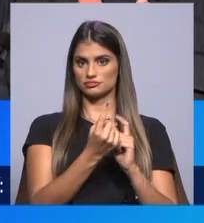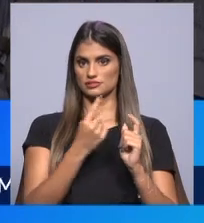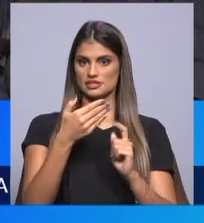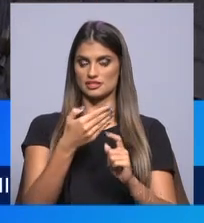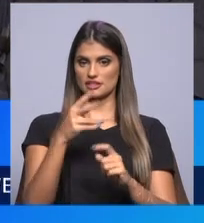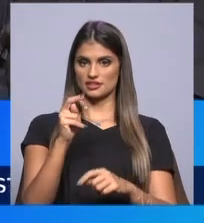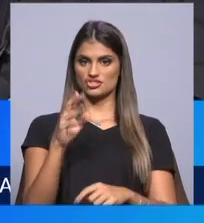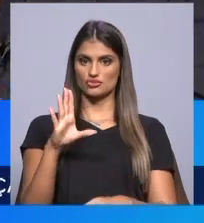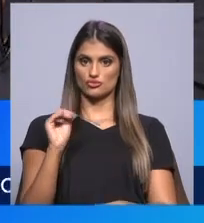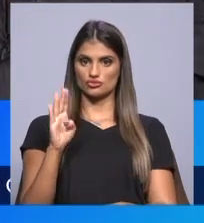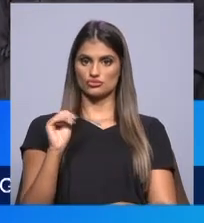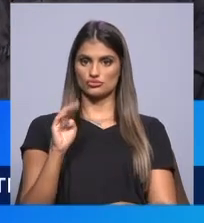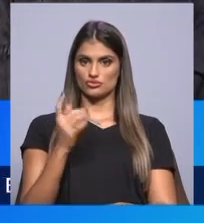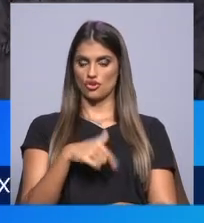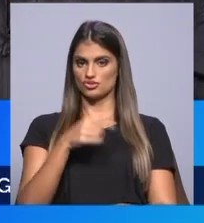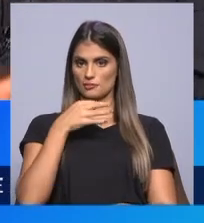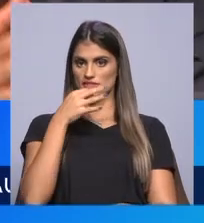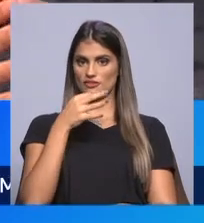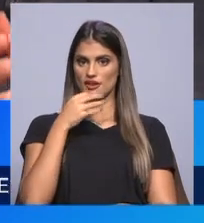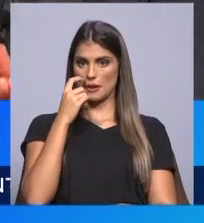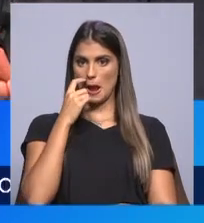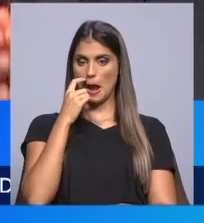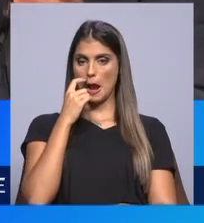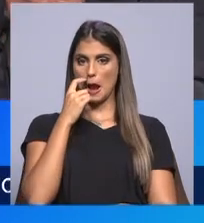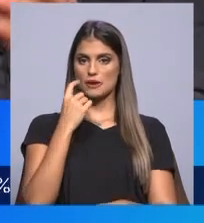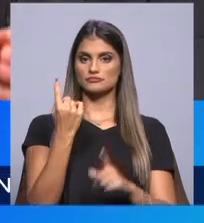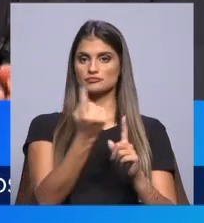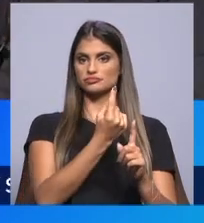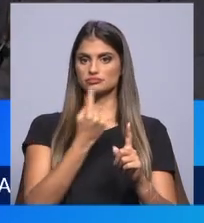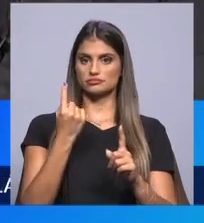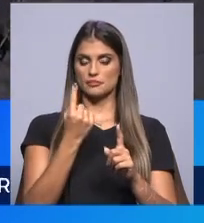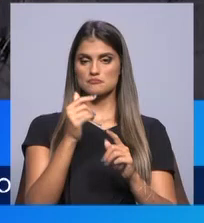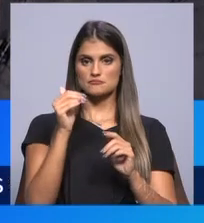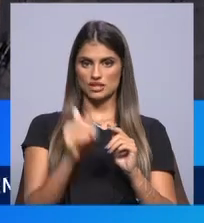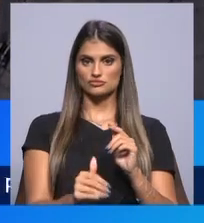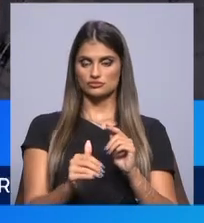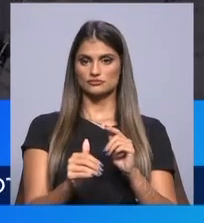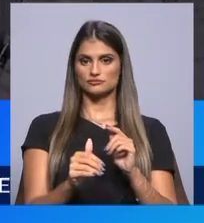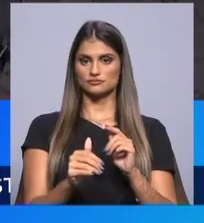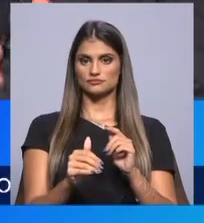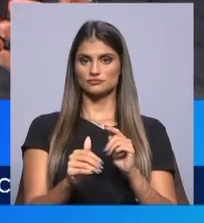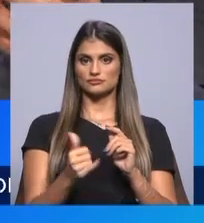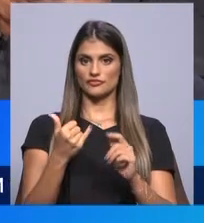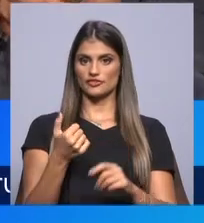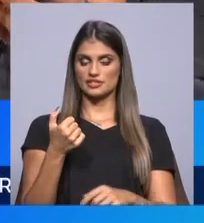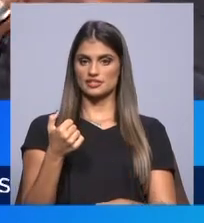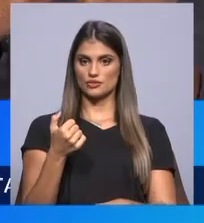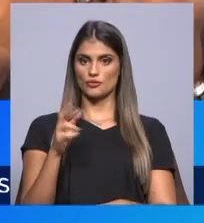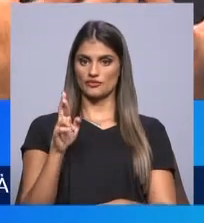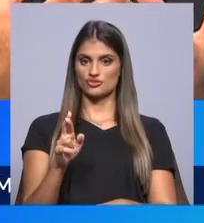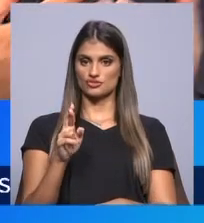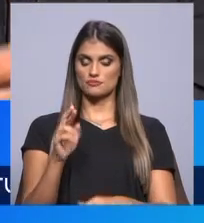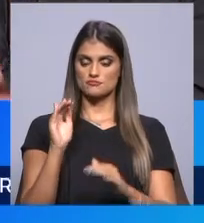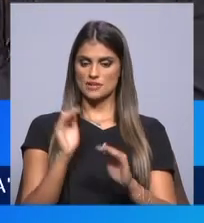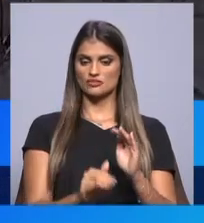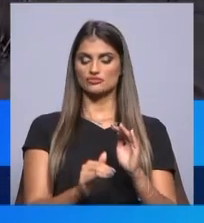73 segundos. Ora bem, nós estamos a falar de uma órbita muito mais curta, cerca de 25 vezes mais